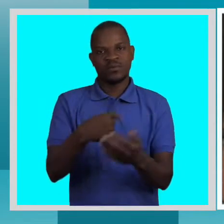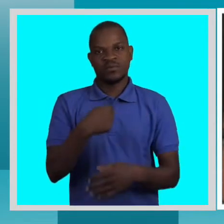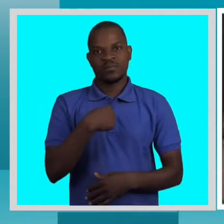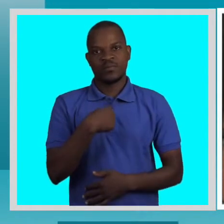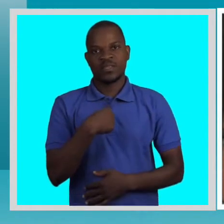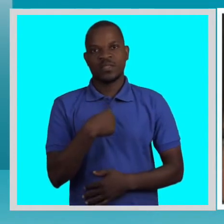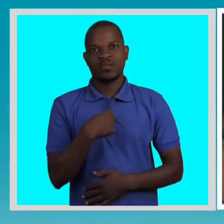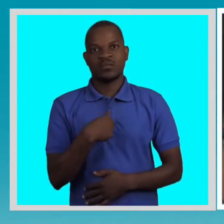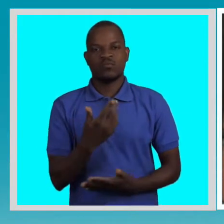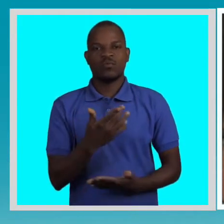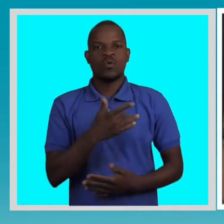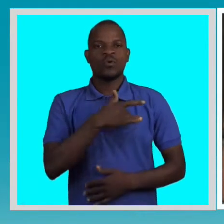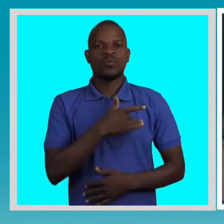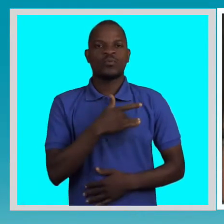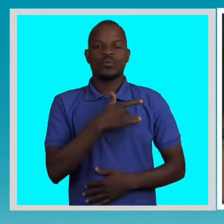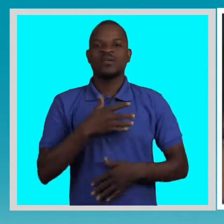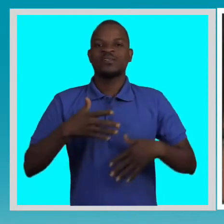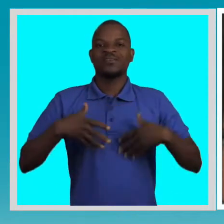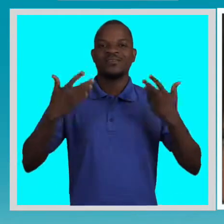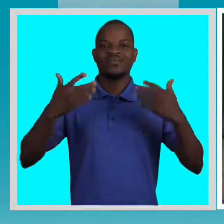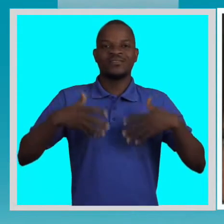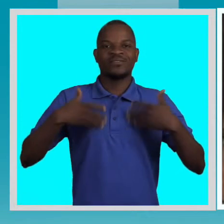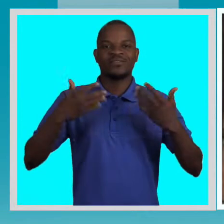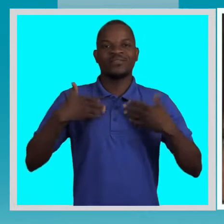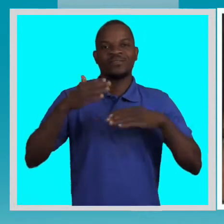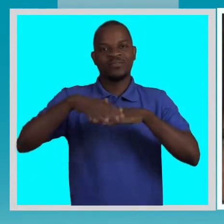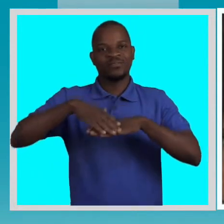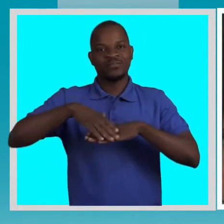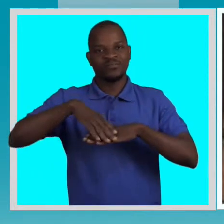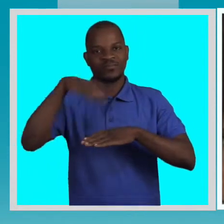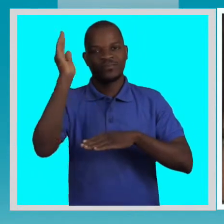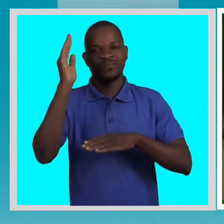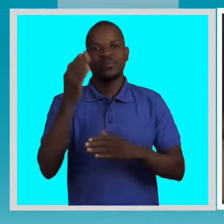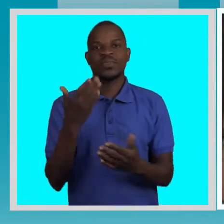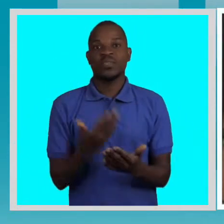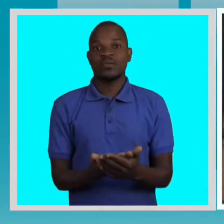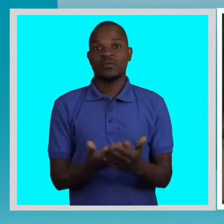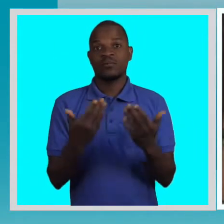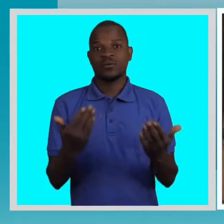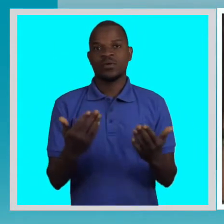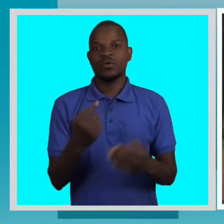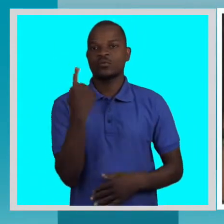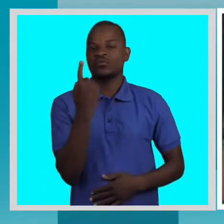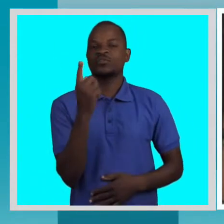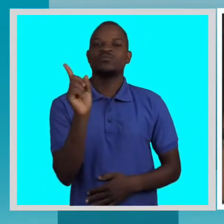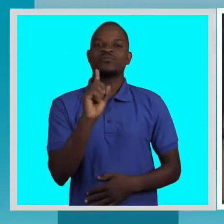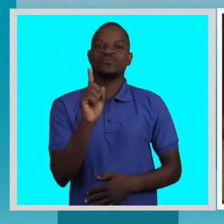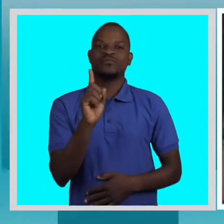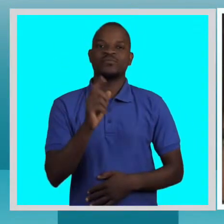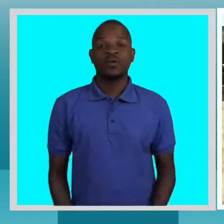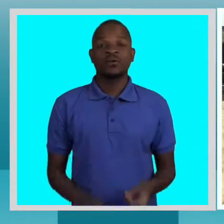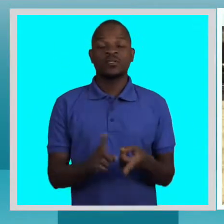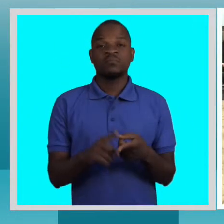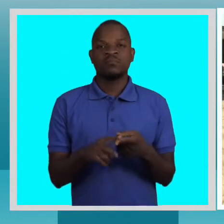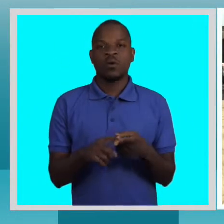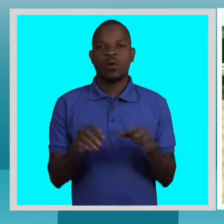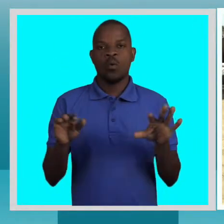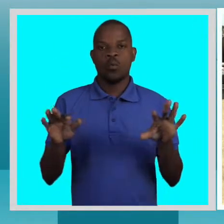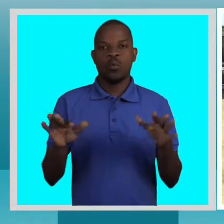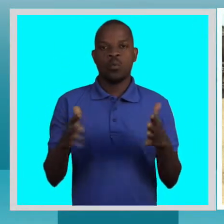Para mim, eu sinto muito feliz com isso. Afinal de contas, não sou eu sozinho. Para